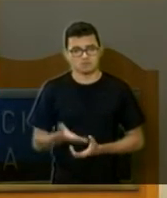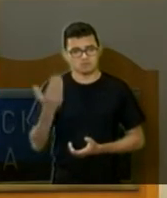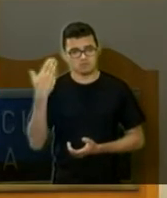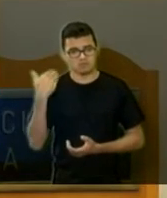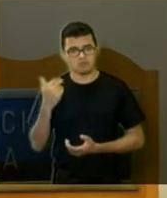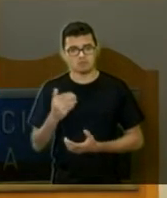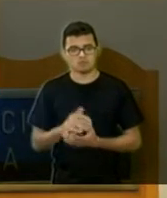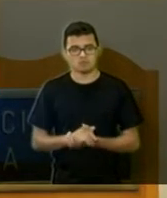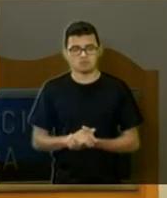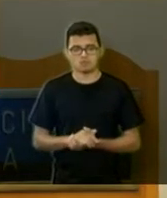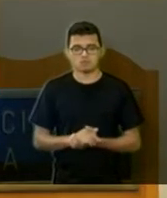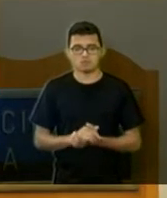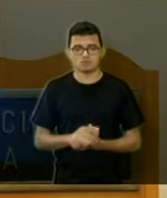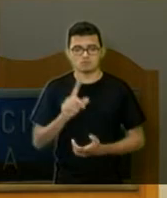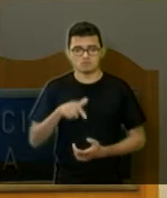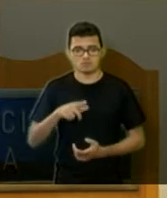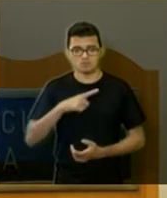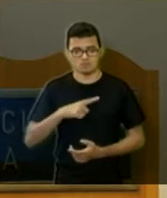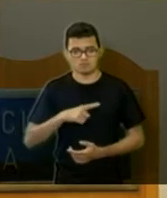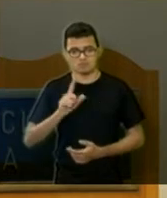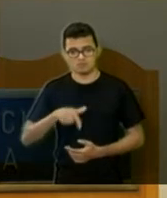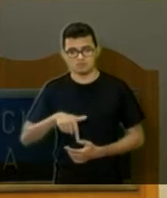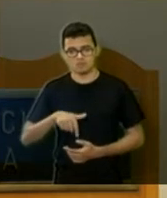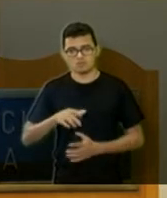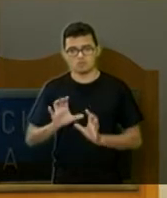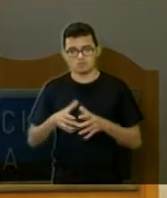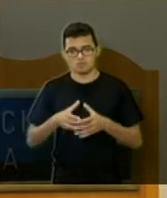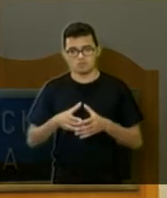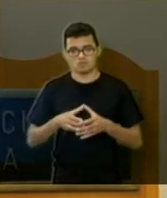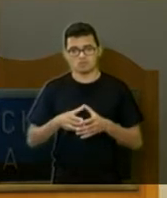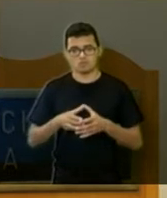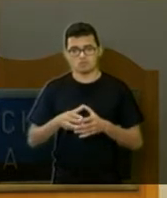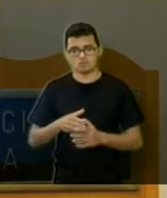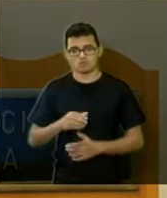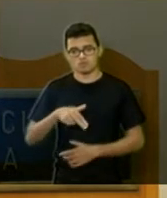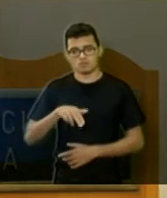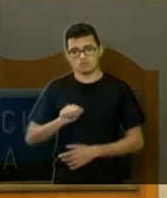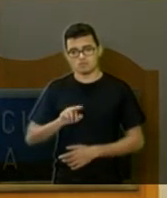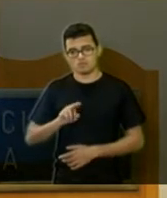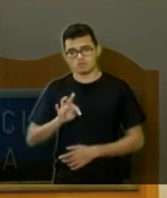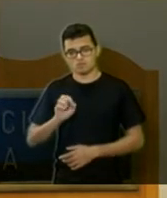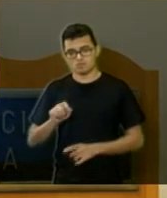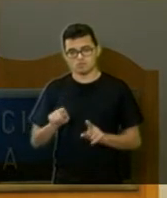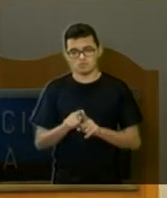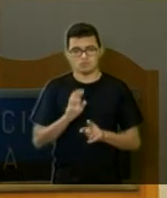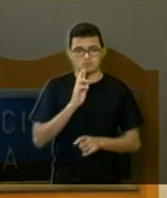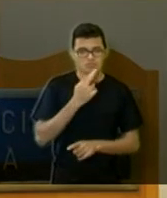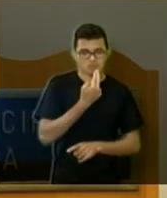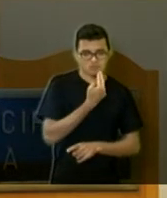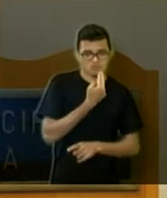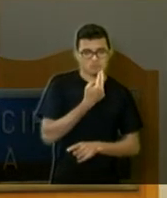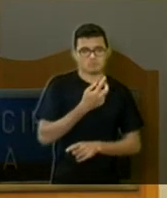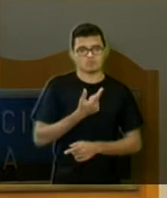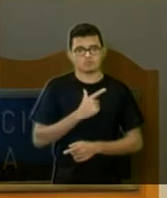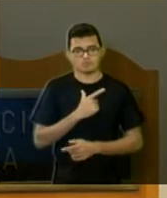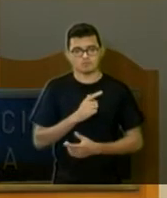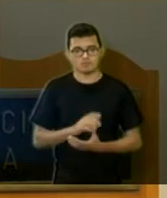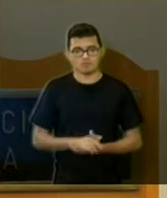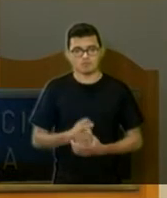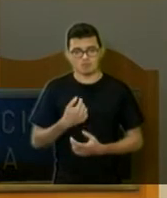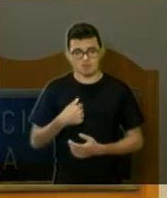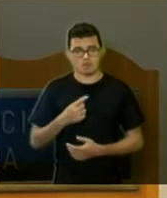o Dom Manuel, o Clube Náutico, que foram os primeiros anos, né? Nós que gerimos aquilo lá, e era